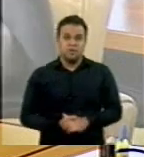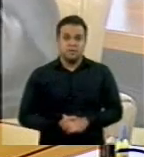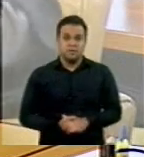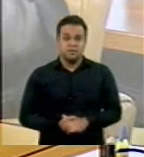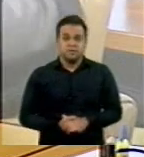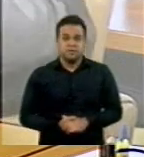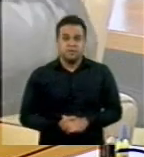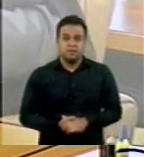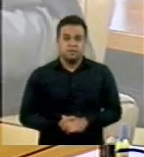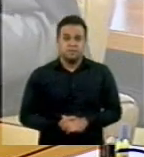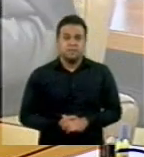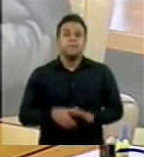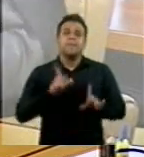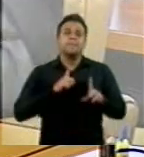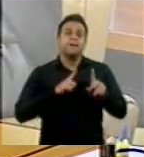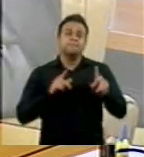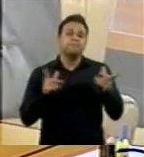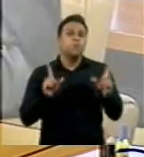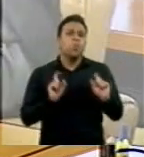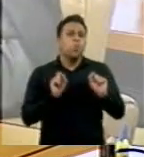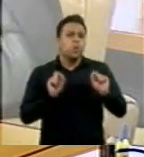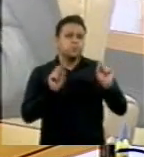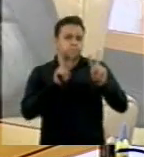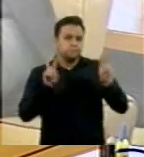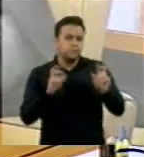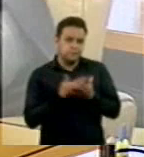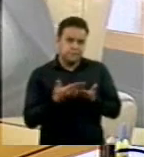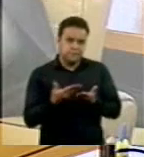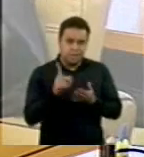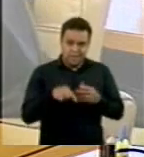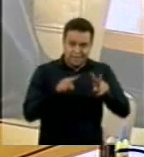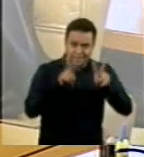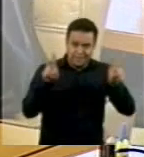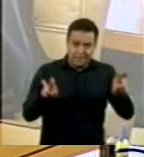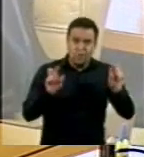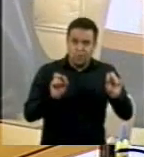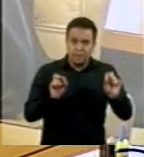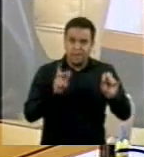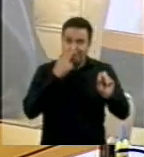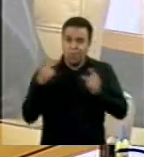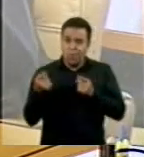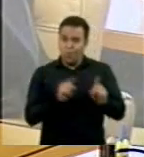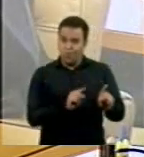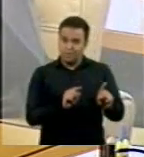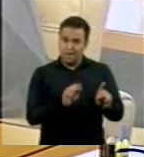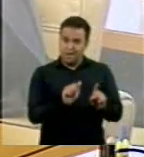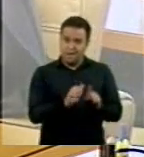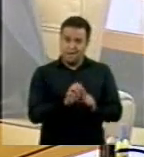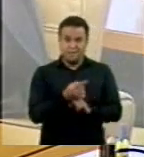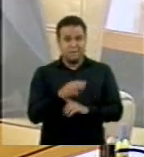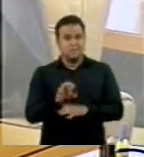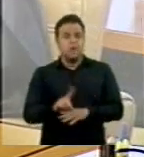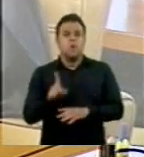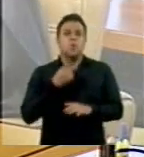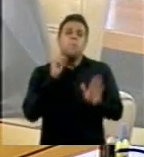Há uma questão inicial, senhora Presidente, que diz respeito à cognoscibilidade da ação. Eu gostaria de indagar a Vossa